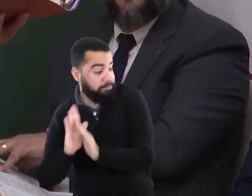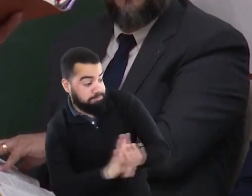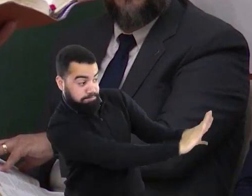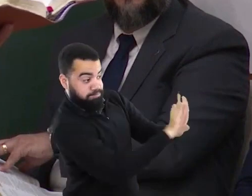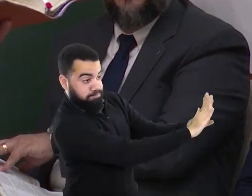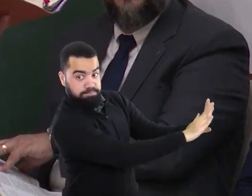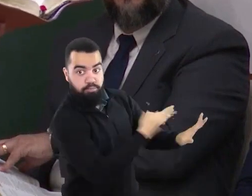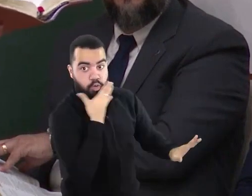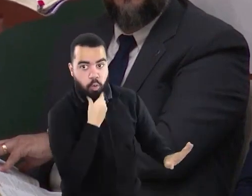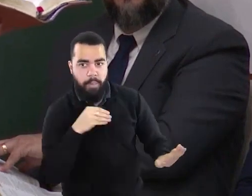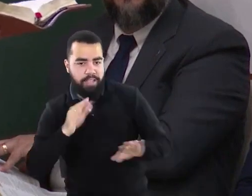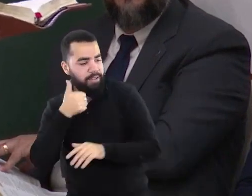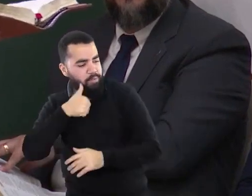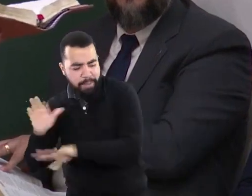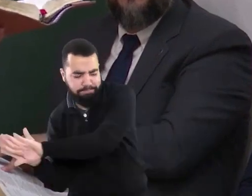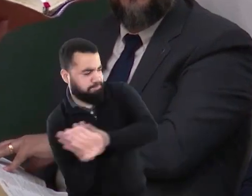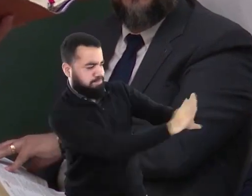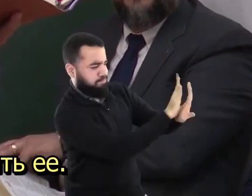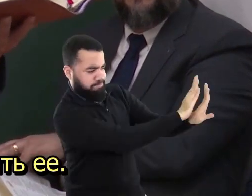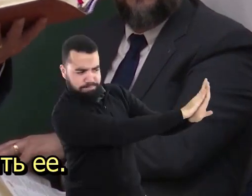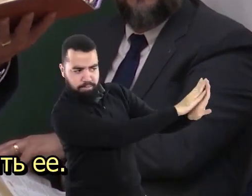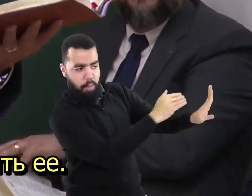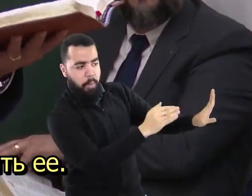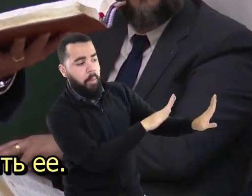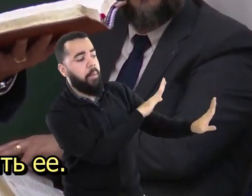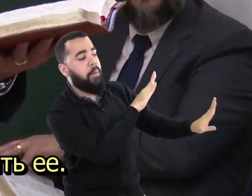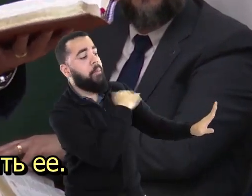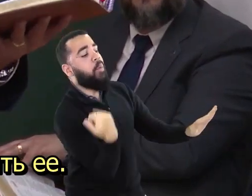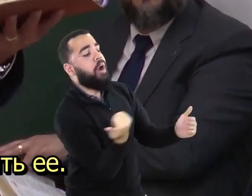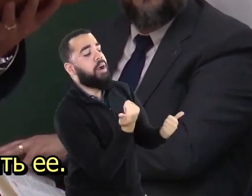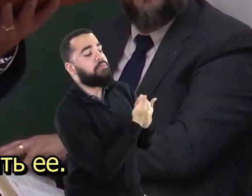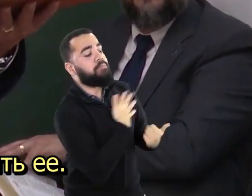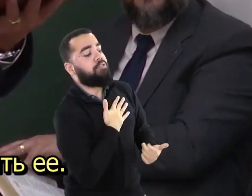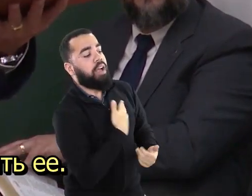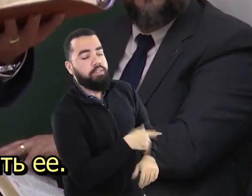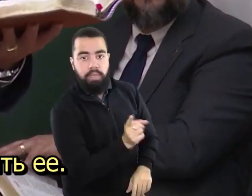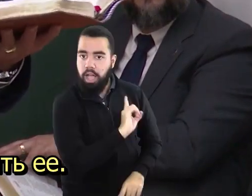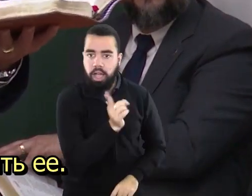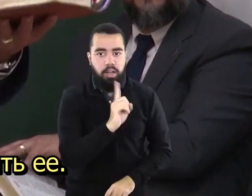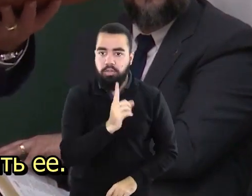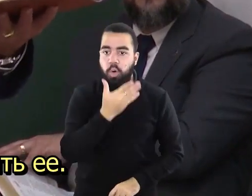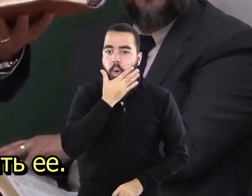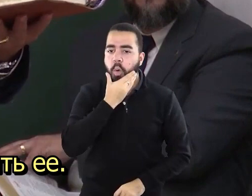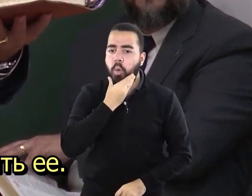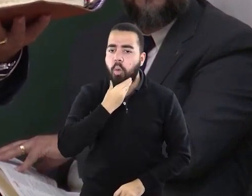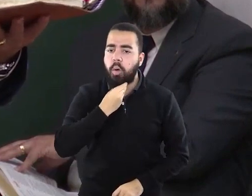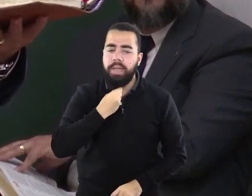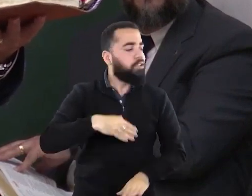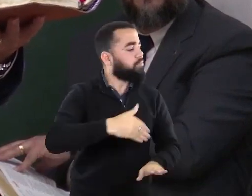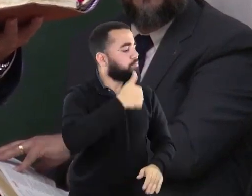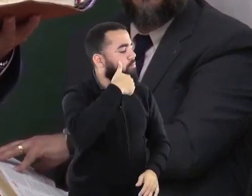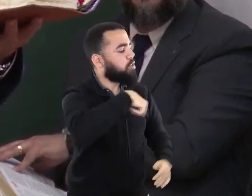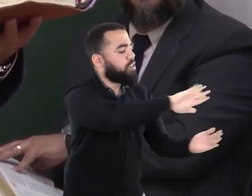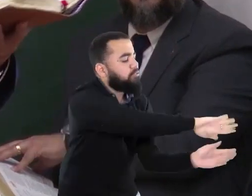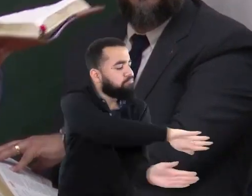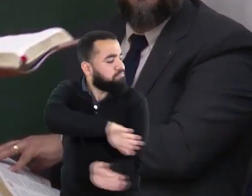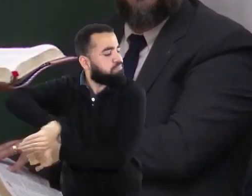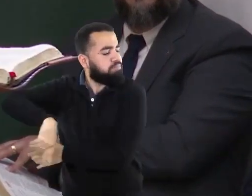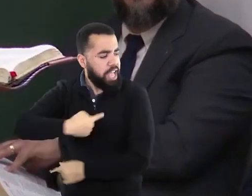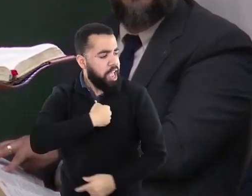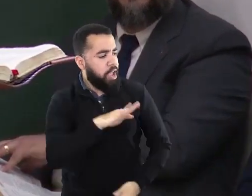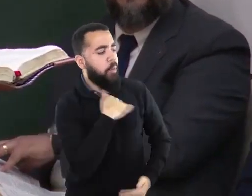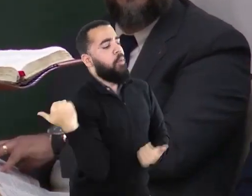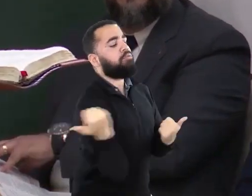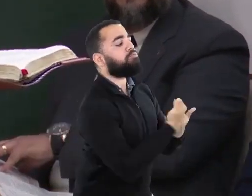O marido ama a esposa da forma de dar a vida por ela, para defendê-la. É sacrificial esse